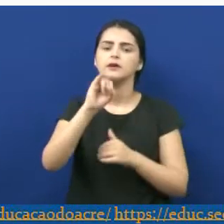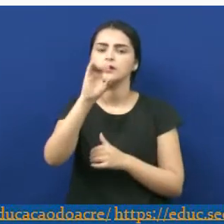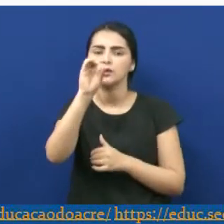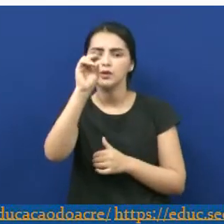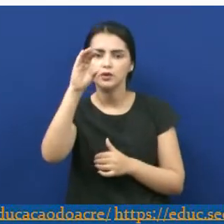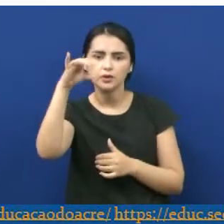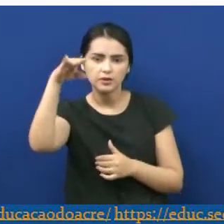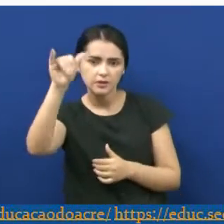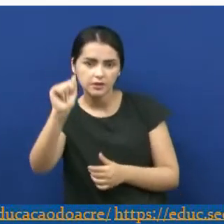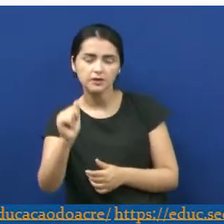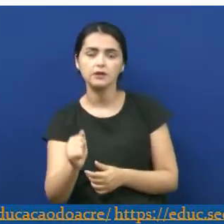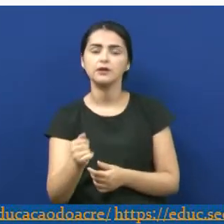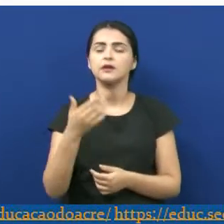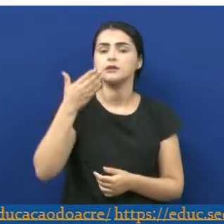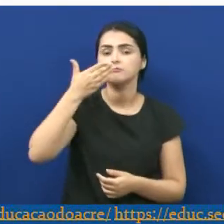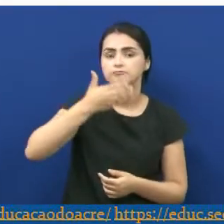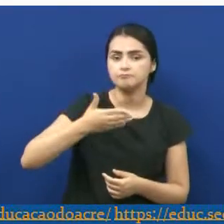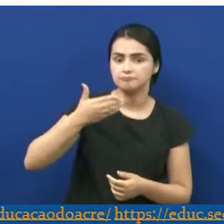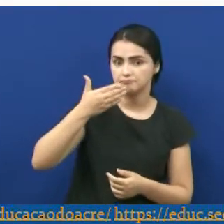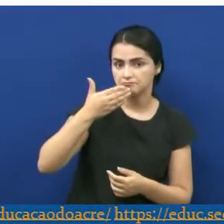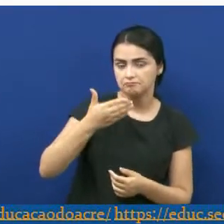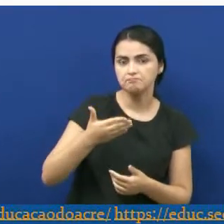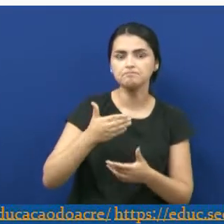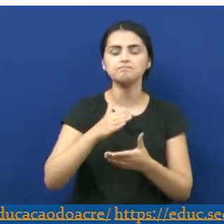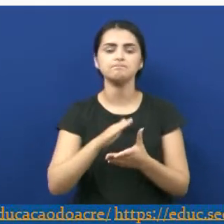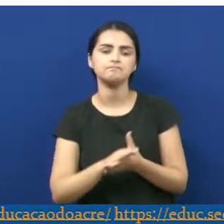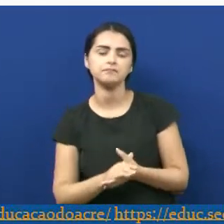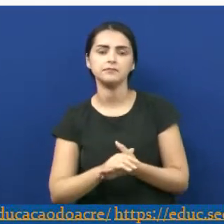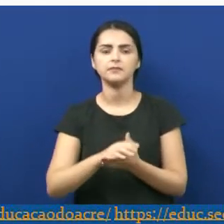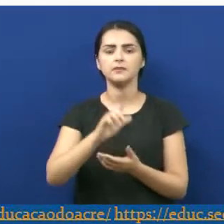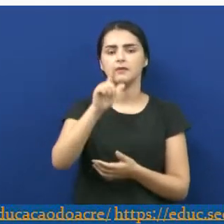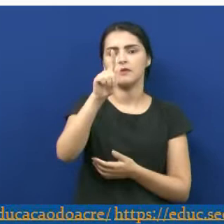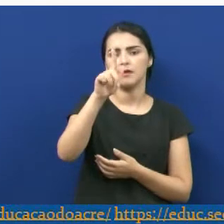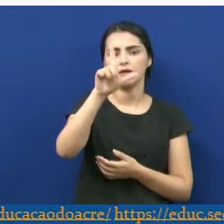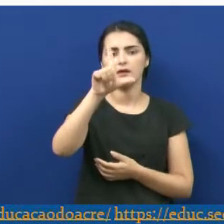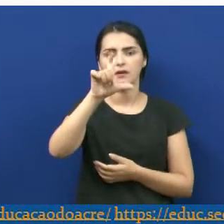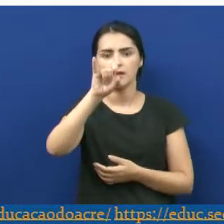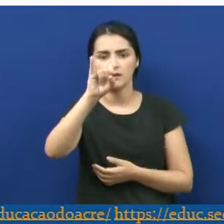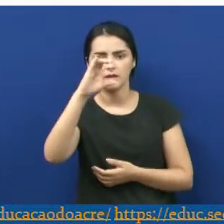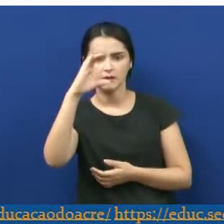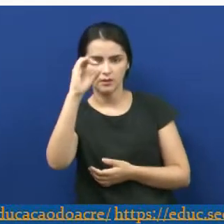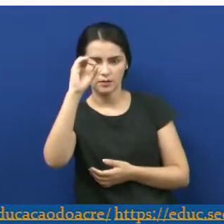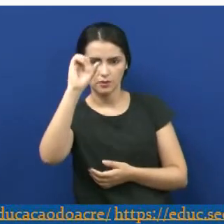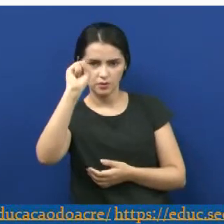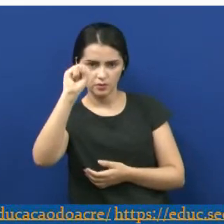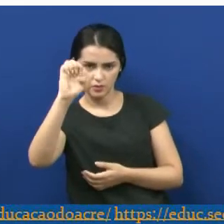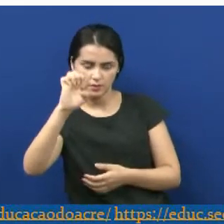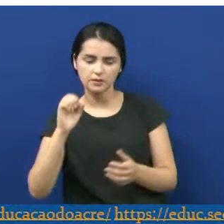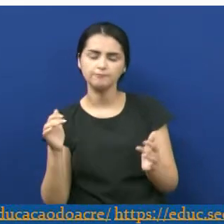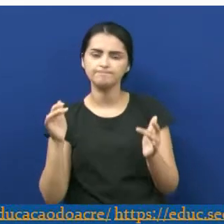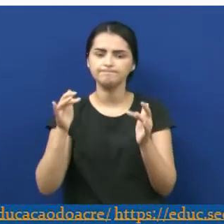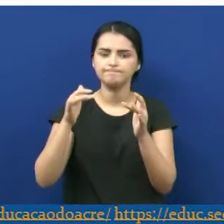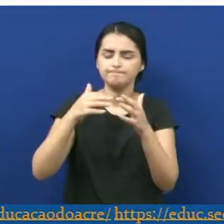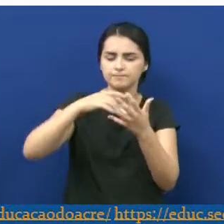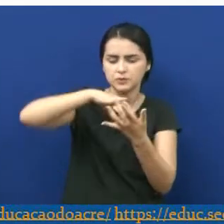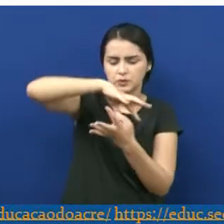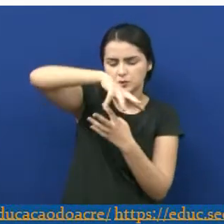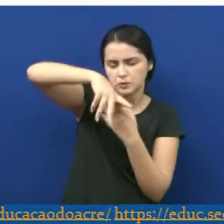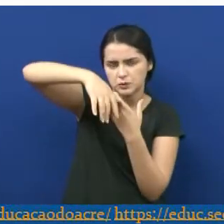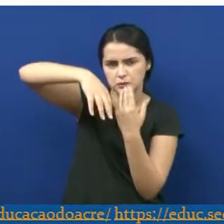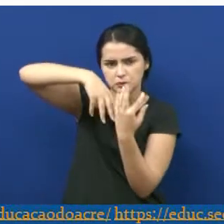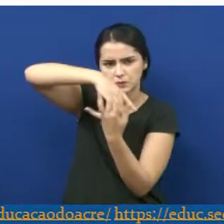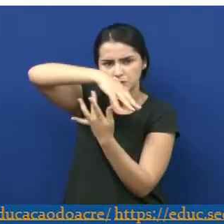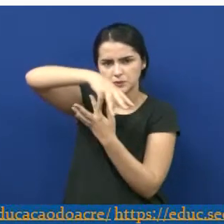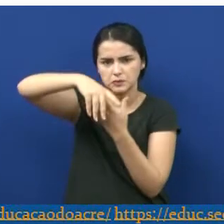caso da glicose. C6H12O6 é a molécula de glicose. Quando ela entra em contato com a água, a molécula não se